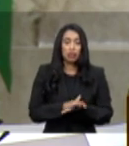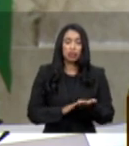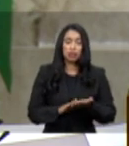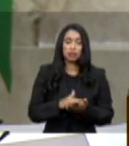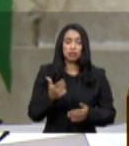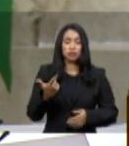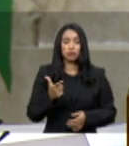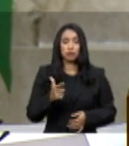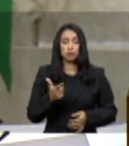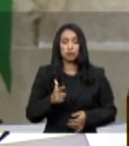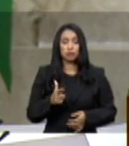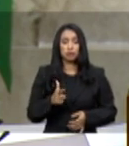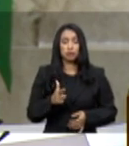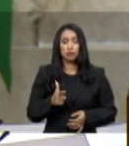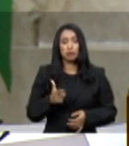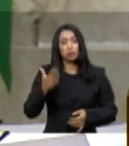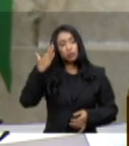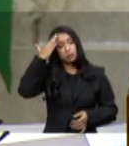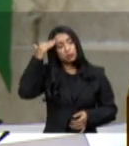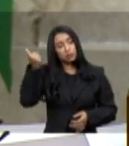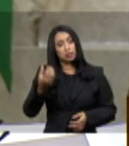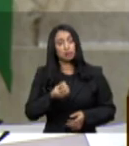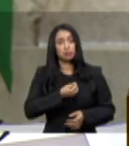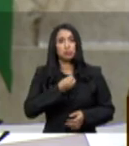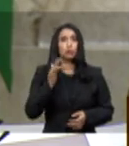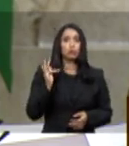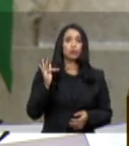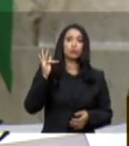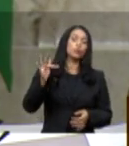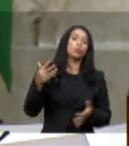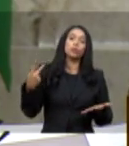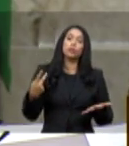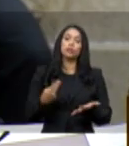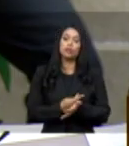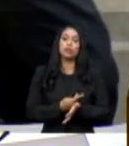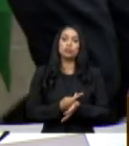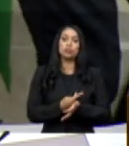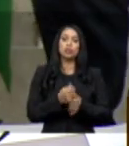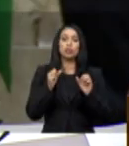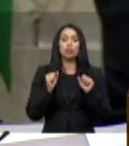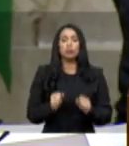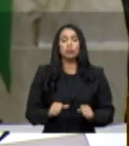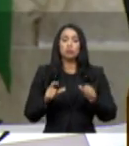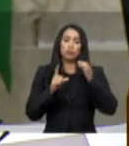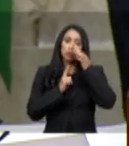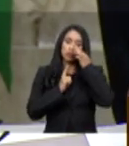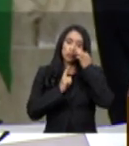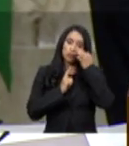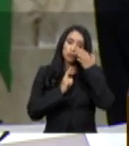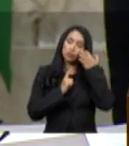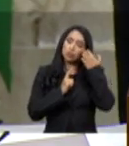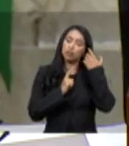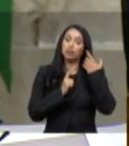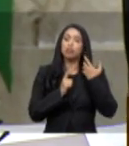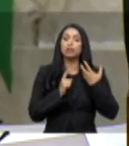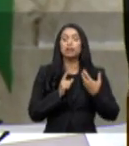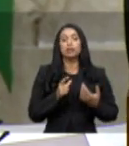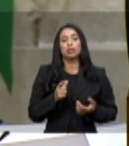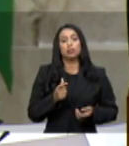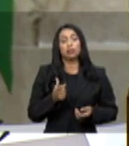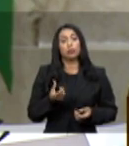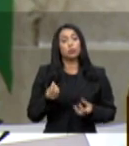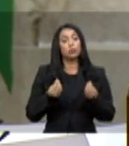domínio sobre o presente próximo sobre o futuro ali adiante possa gerar instabilidades